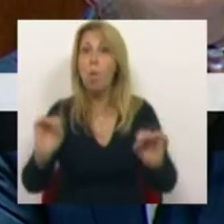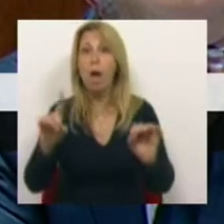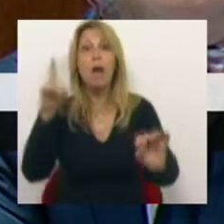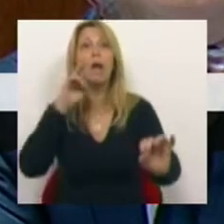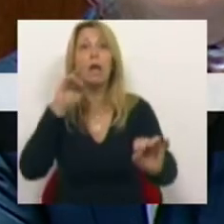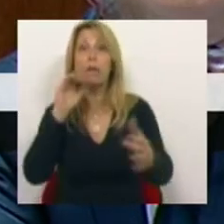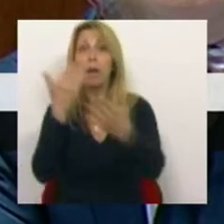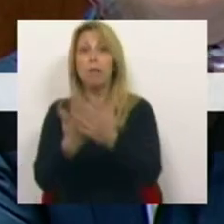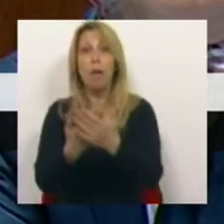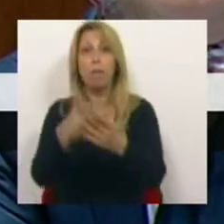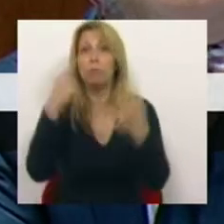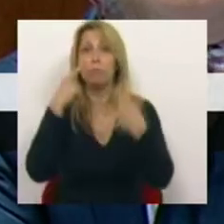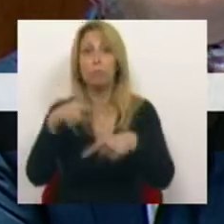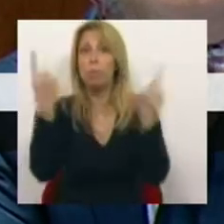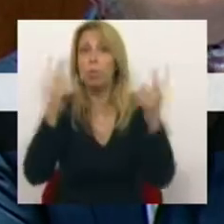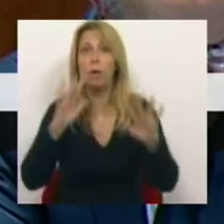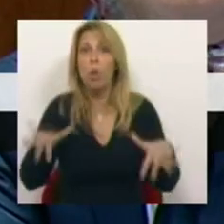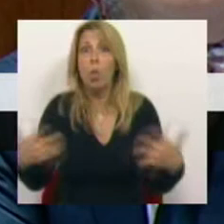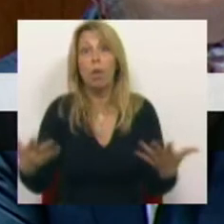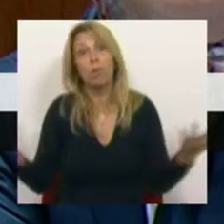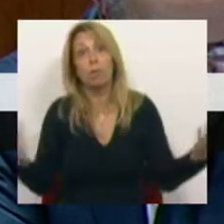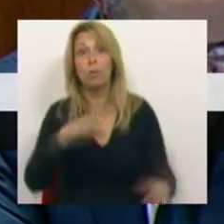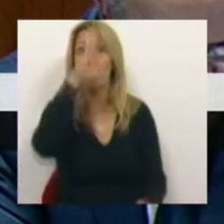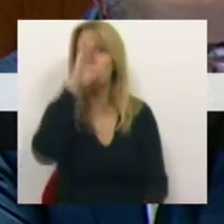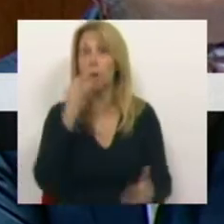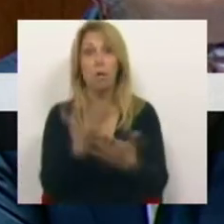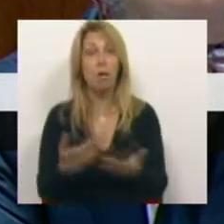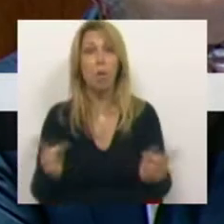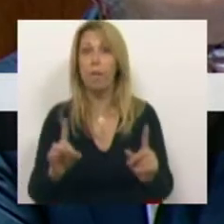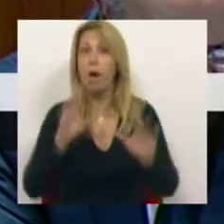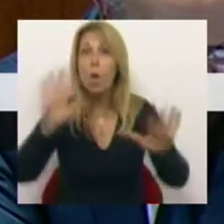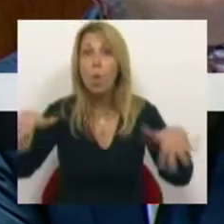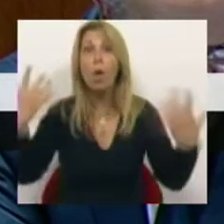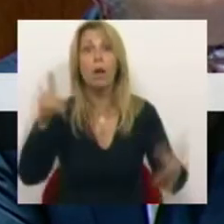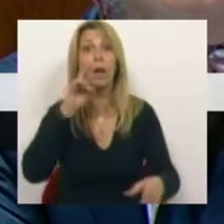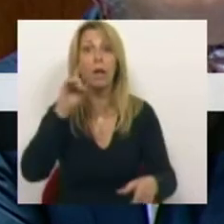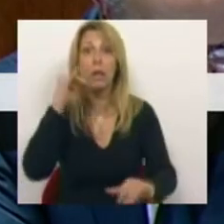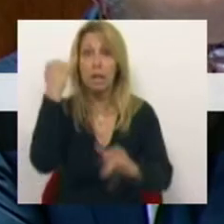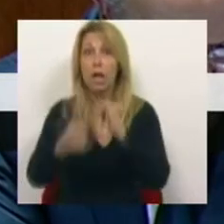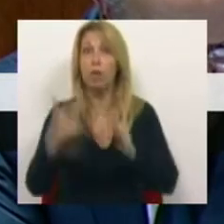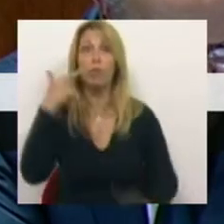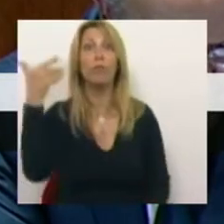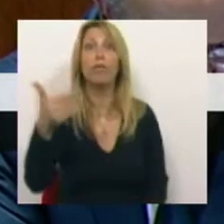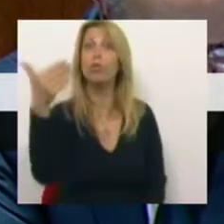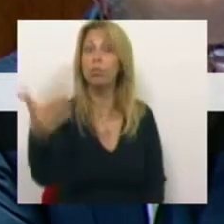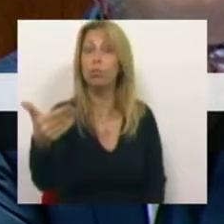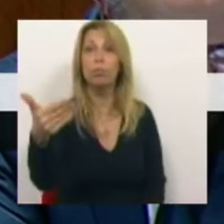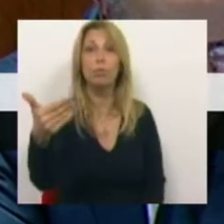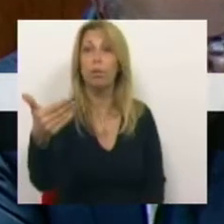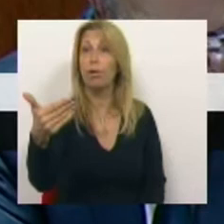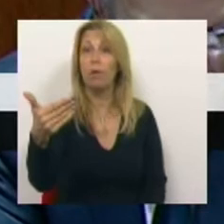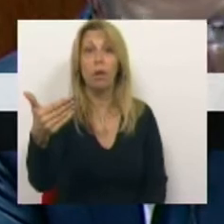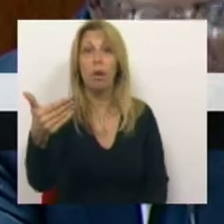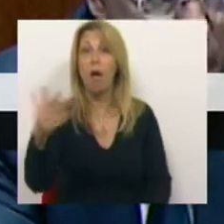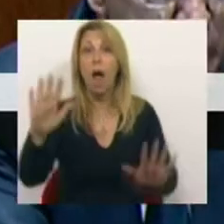pública e, portanto, o Estado não dará qualquer garantia de riscos futuros para qualquer